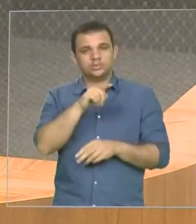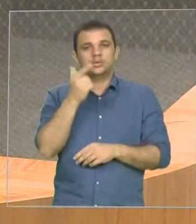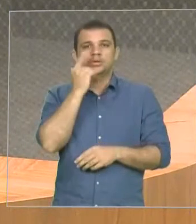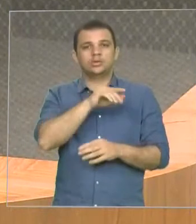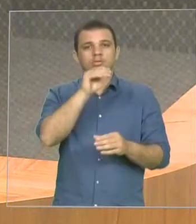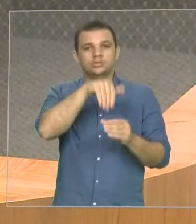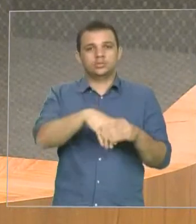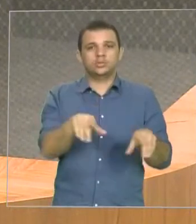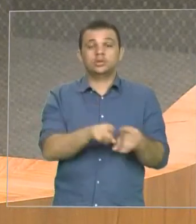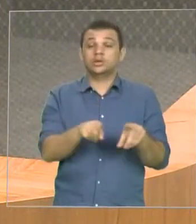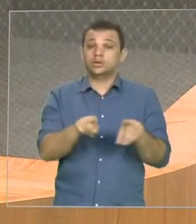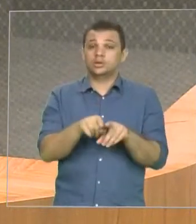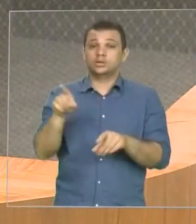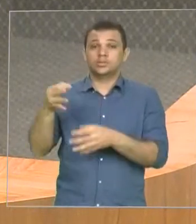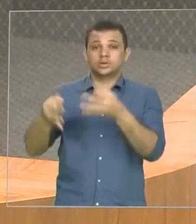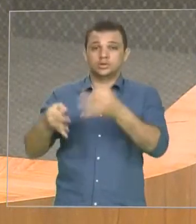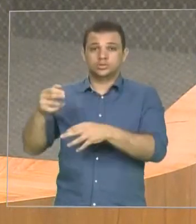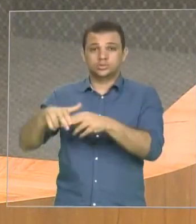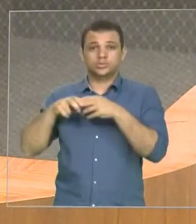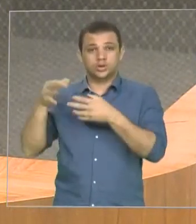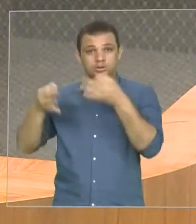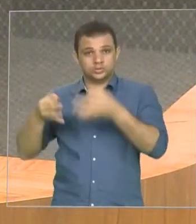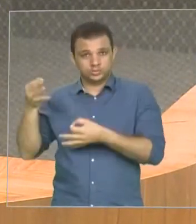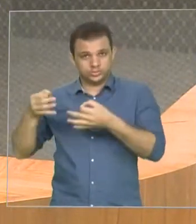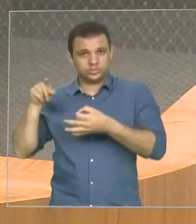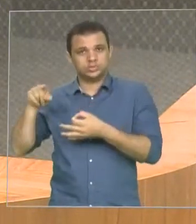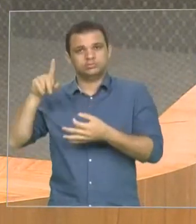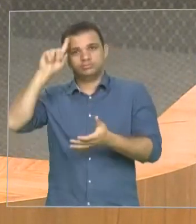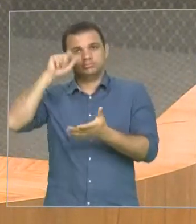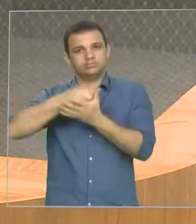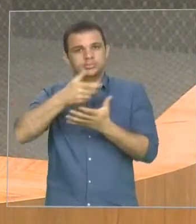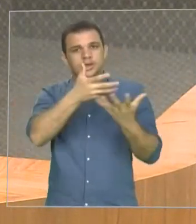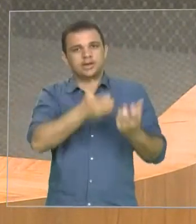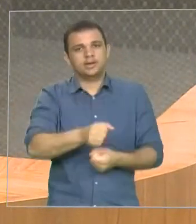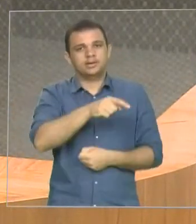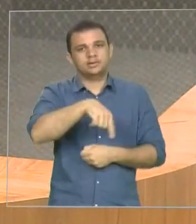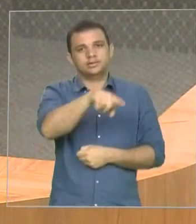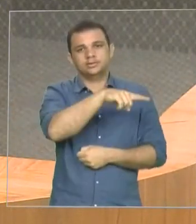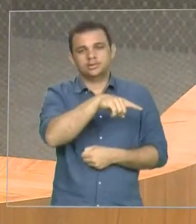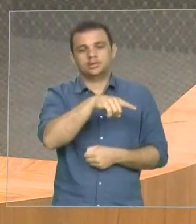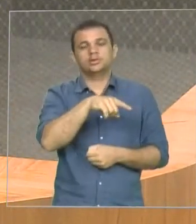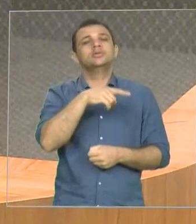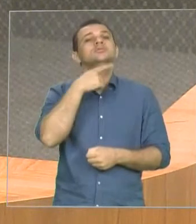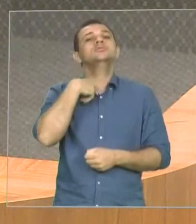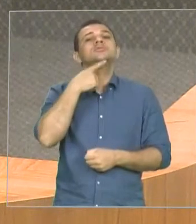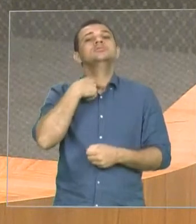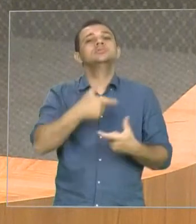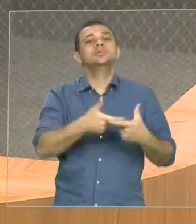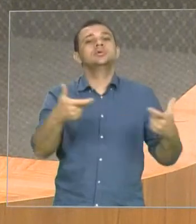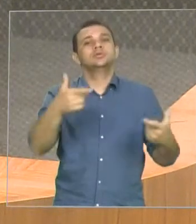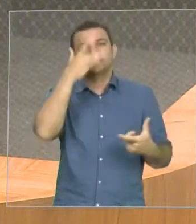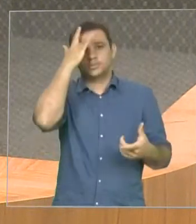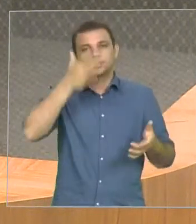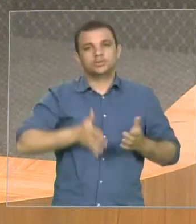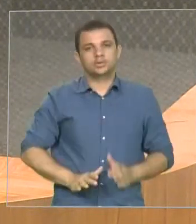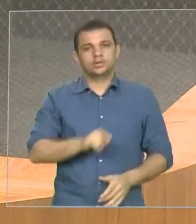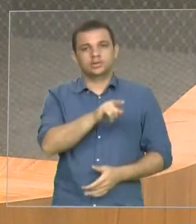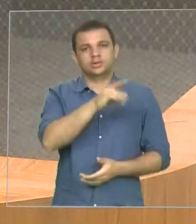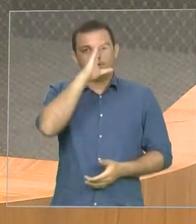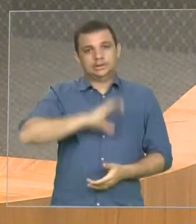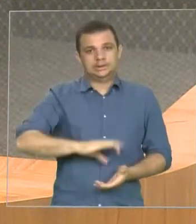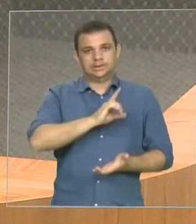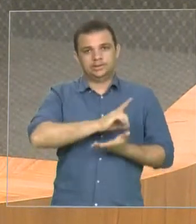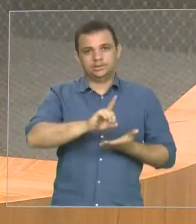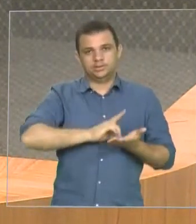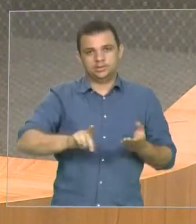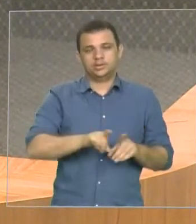justiça. Ao reconhecer a vontade soberana dos cidadãos zedoquenses e desejar boa sorte e um bom